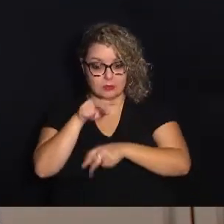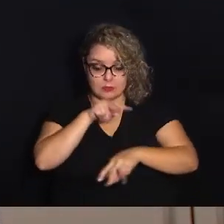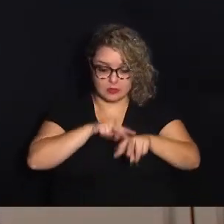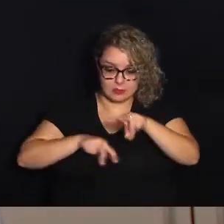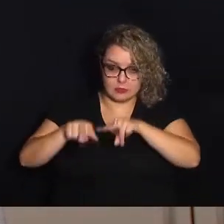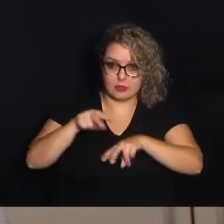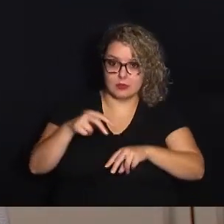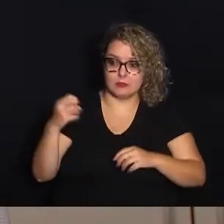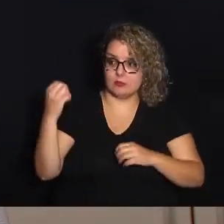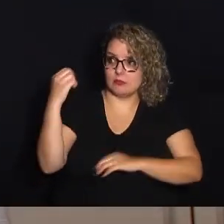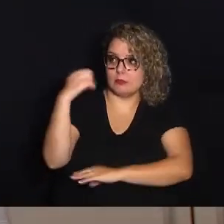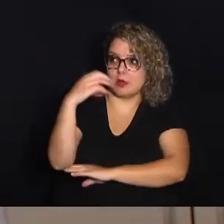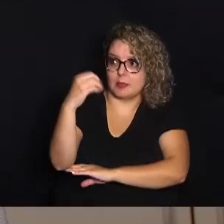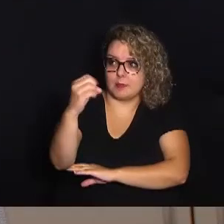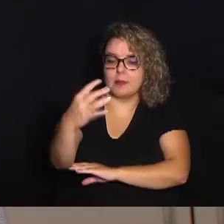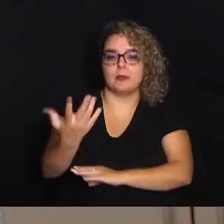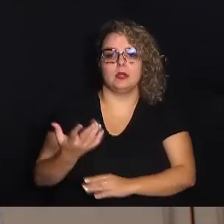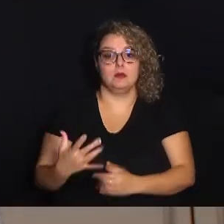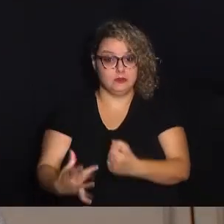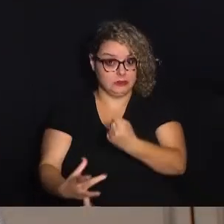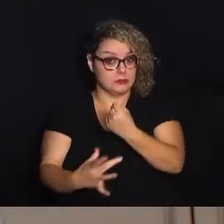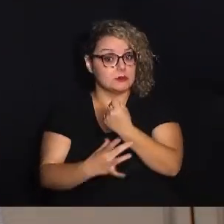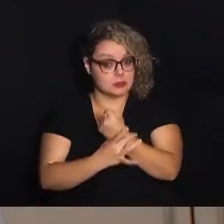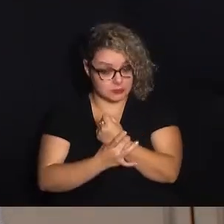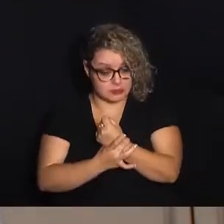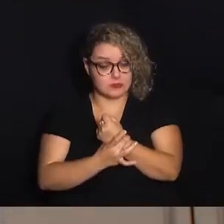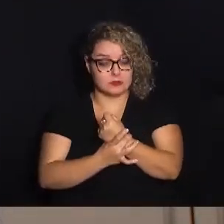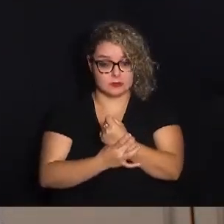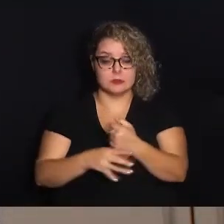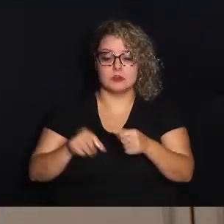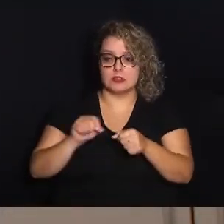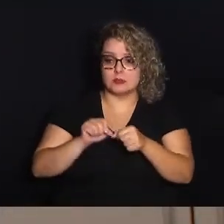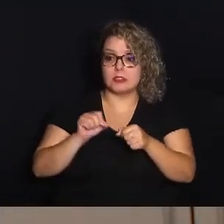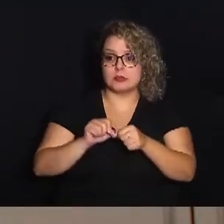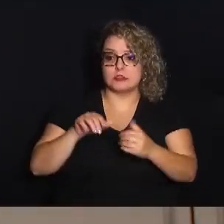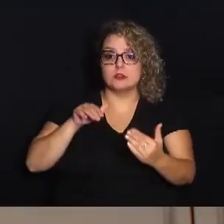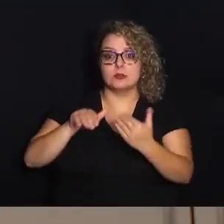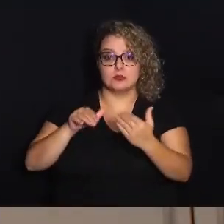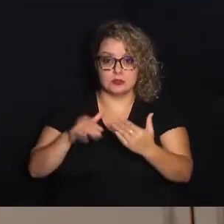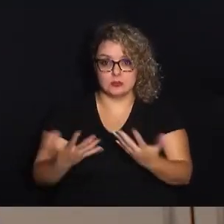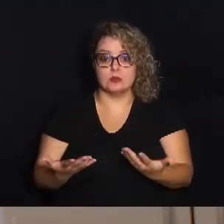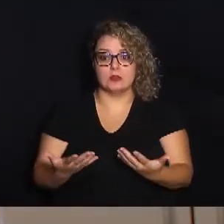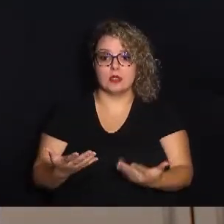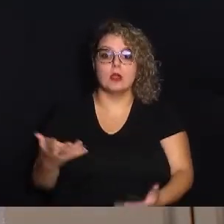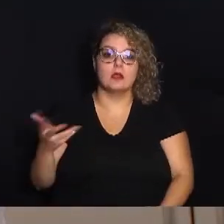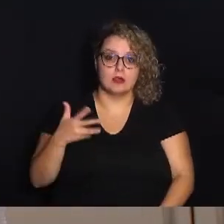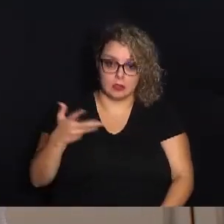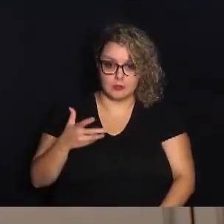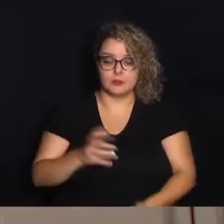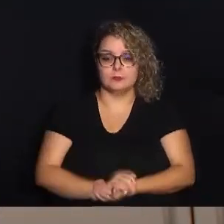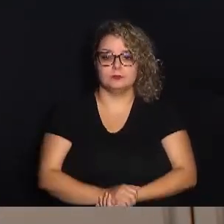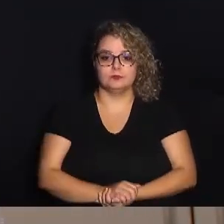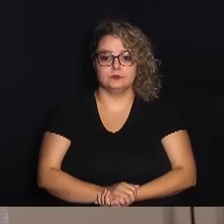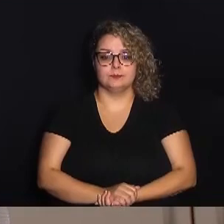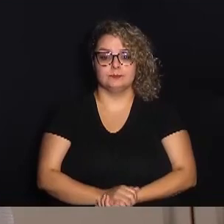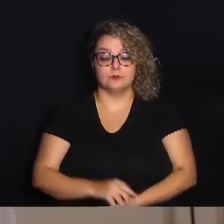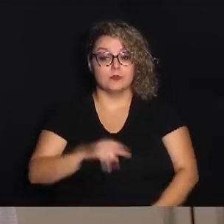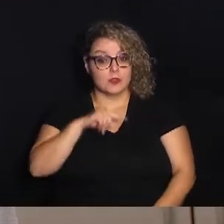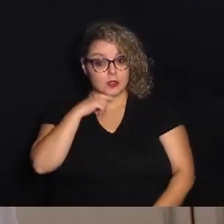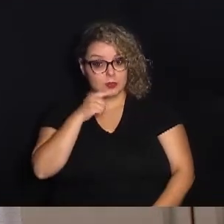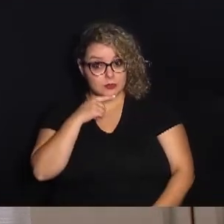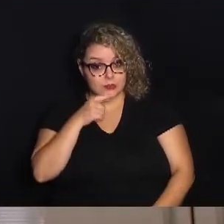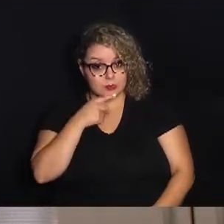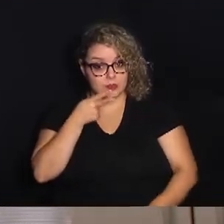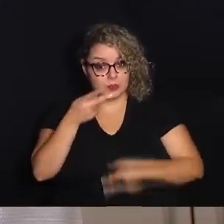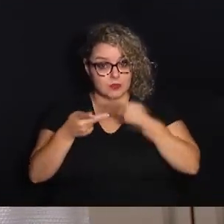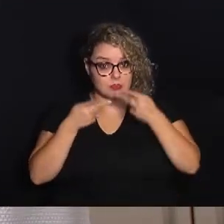esteticamente bem iluminada bem segura e fazendo com que o fluxo ali seja um fluxo rápido Eduardo